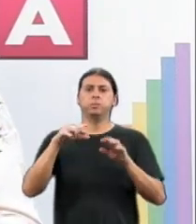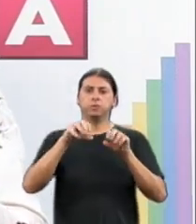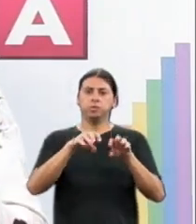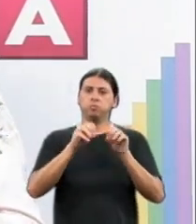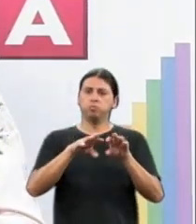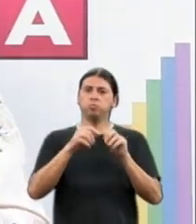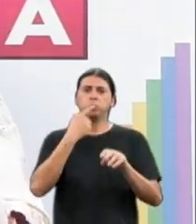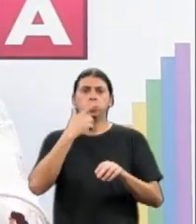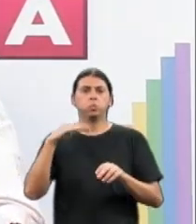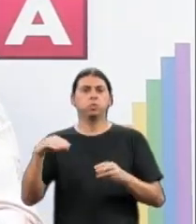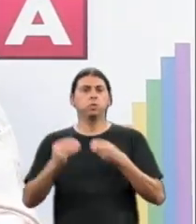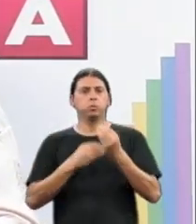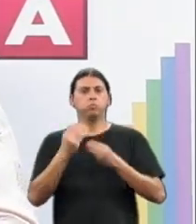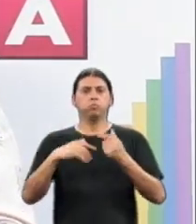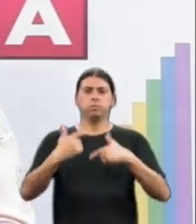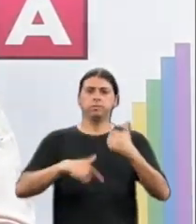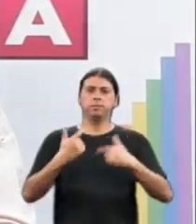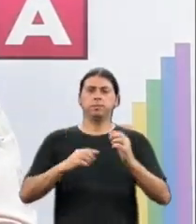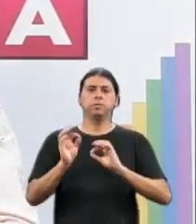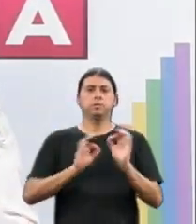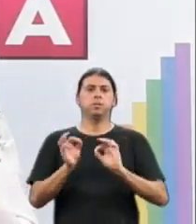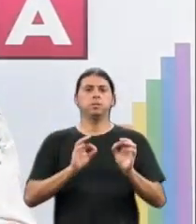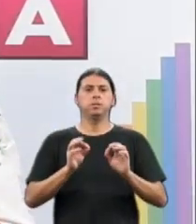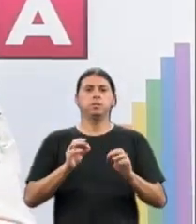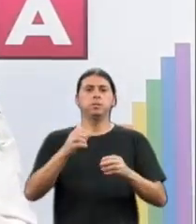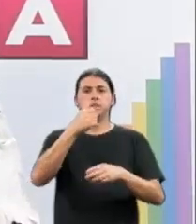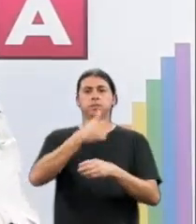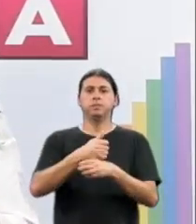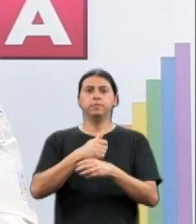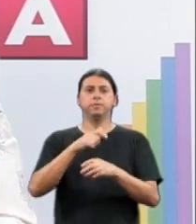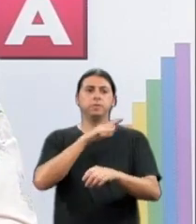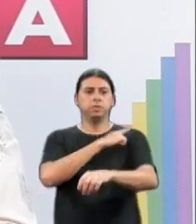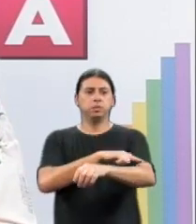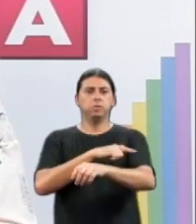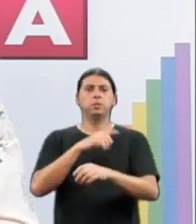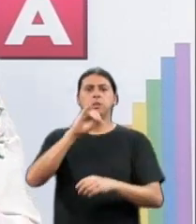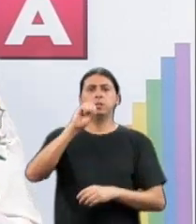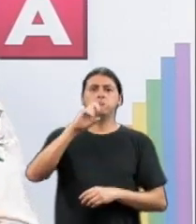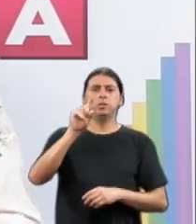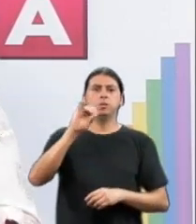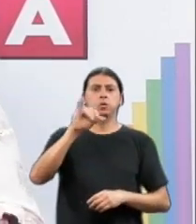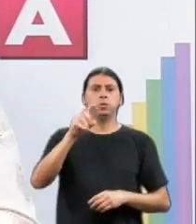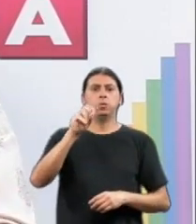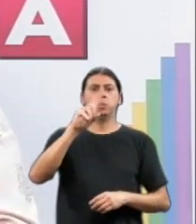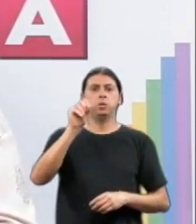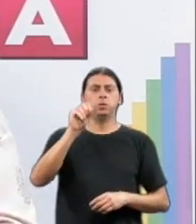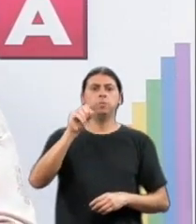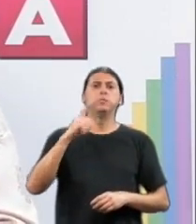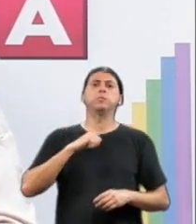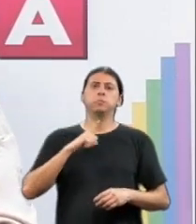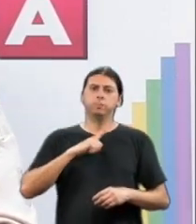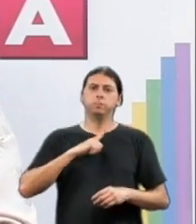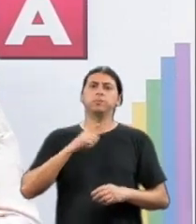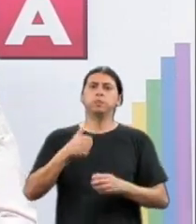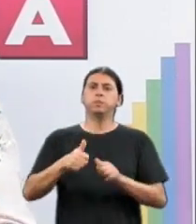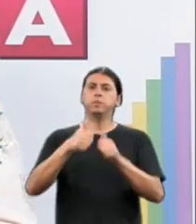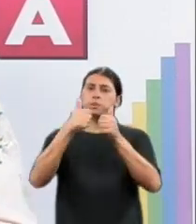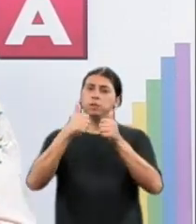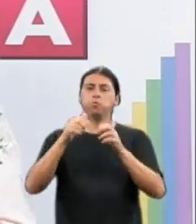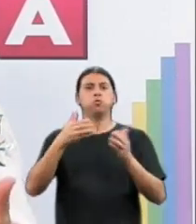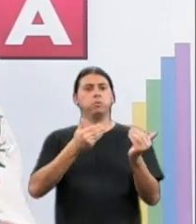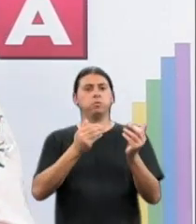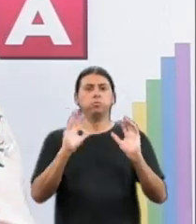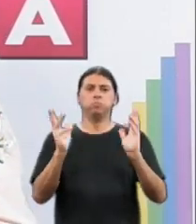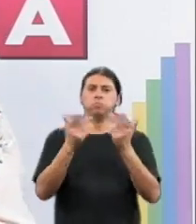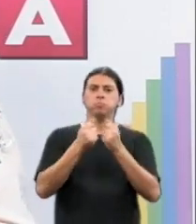E como é o trabalho realizado no Centro de Educação Profissional São João Calabria para qualificar